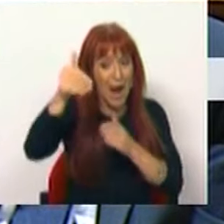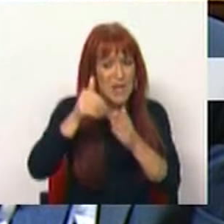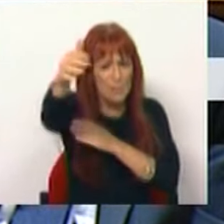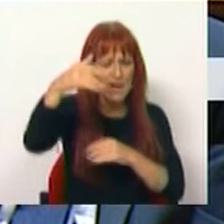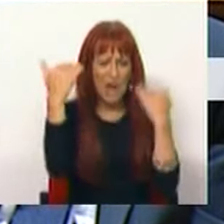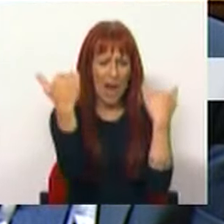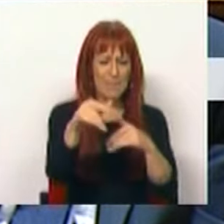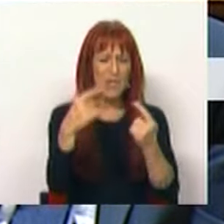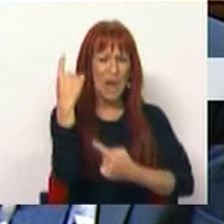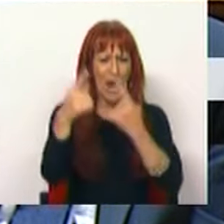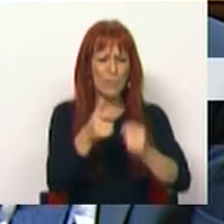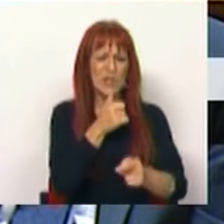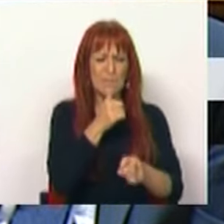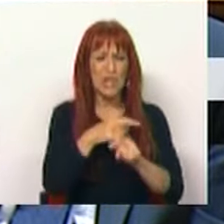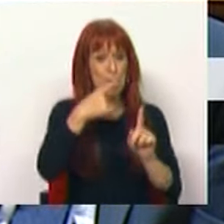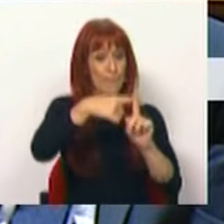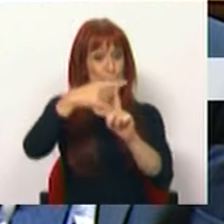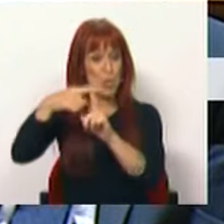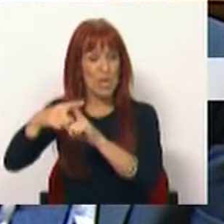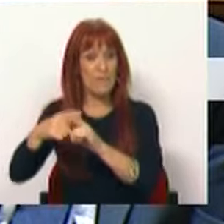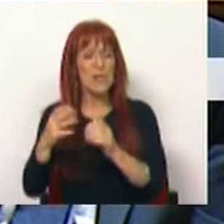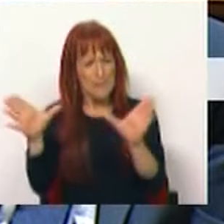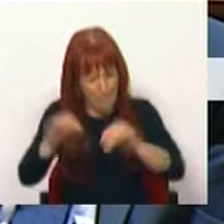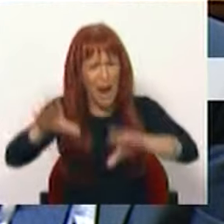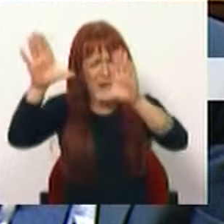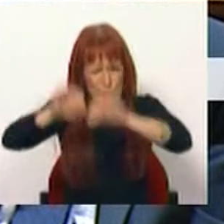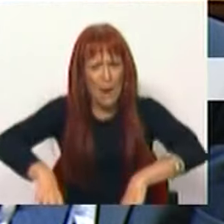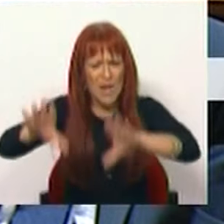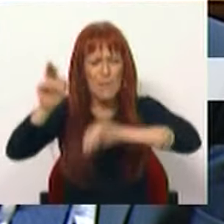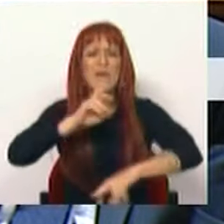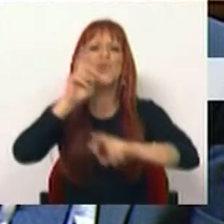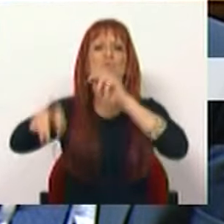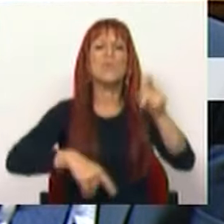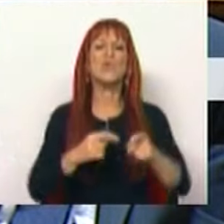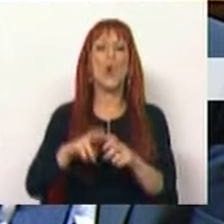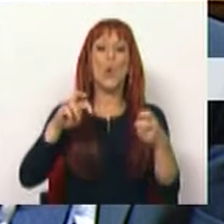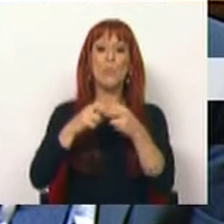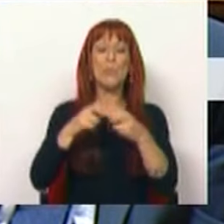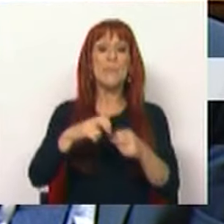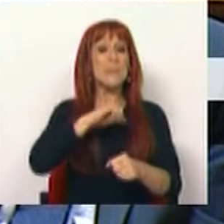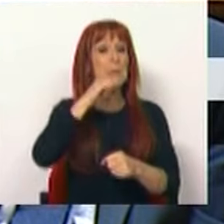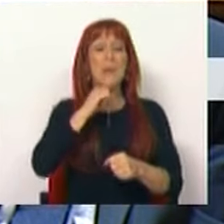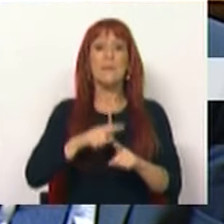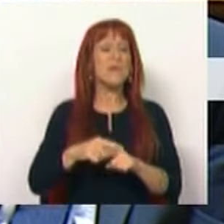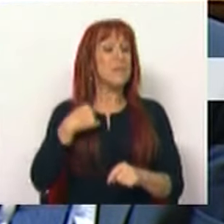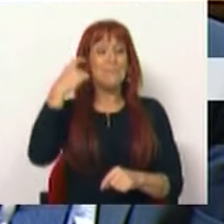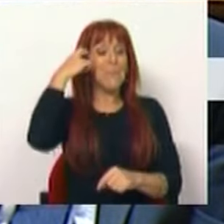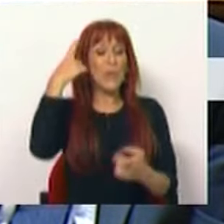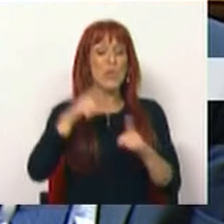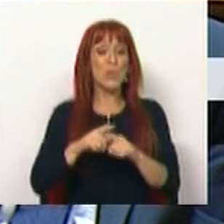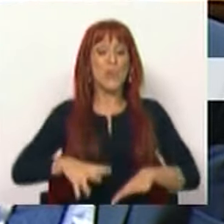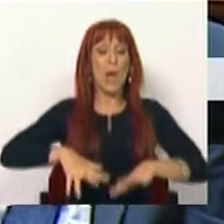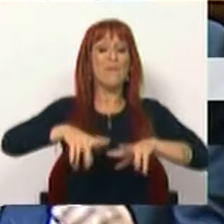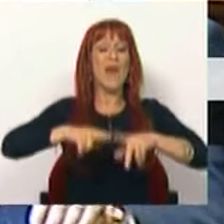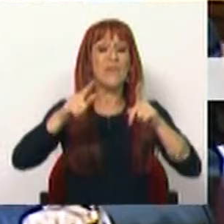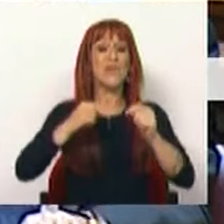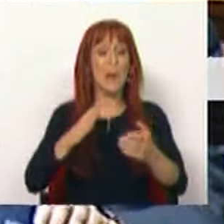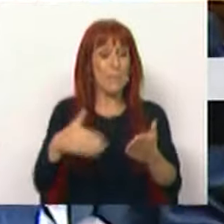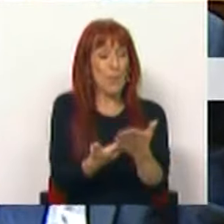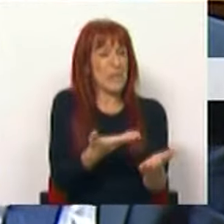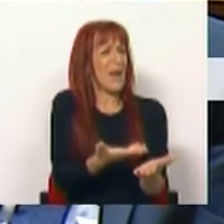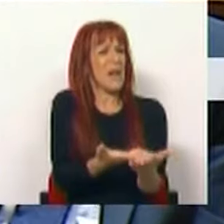as limitações de algumas das medidas positivas e se vá mais longe na resposta a problemas que não tiveram ainda consideração nos avanços que constam da